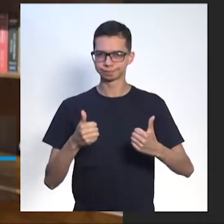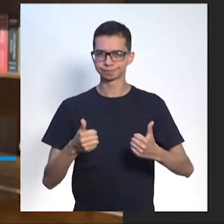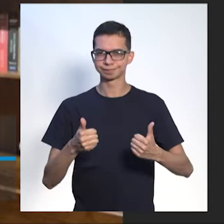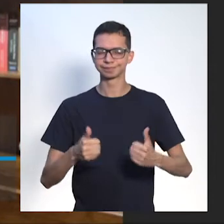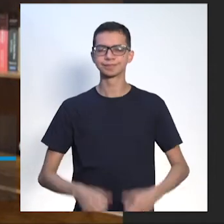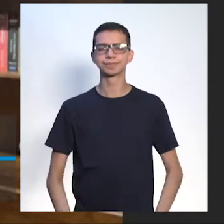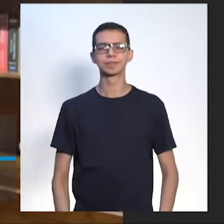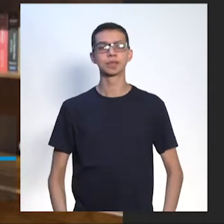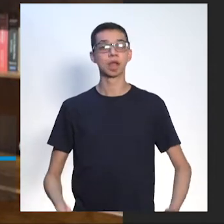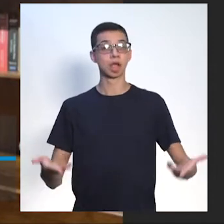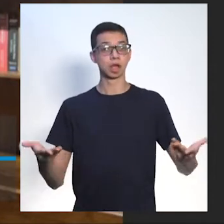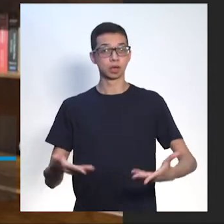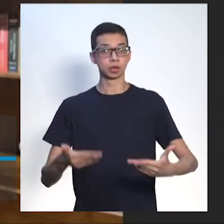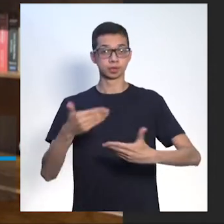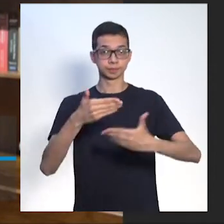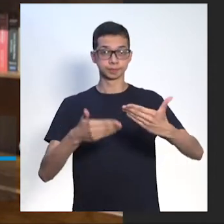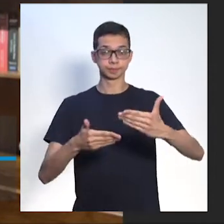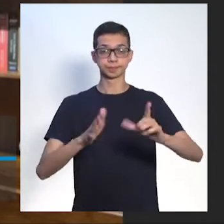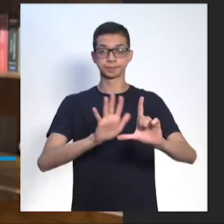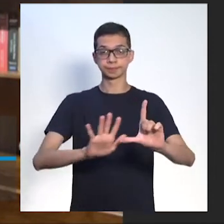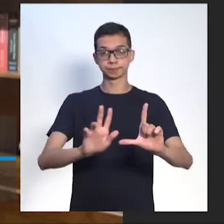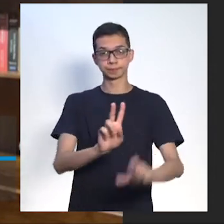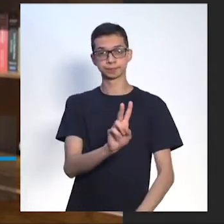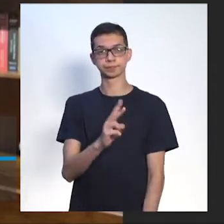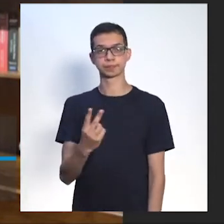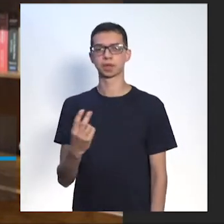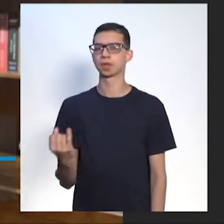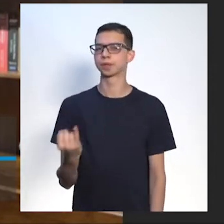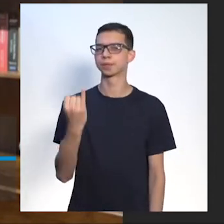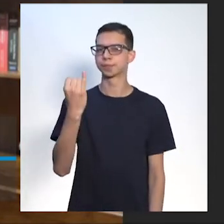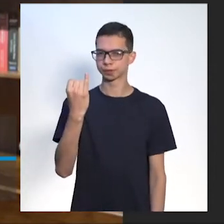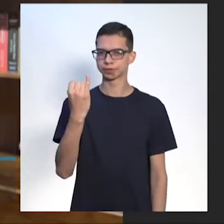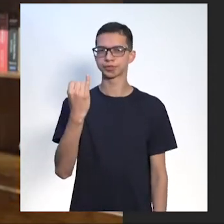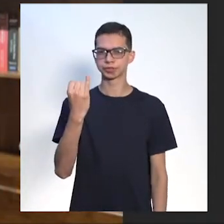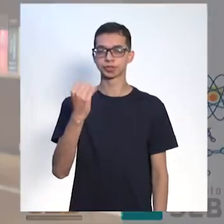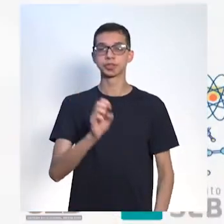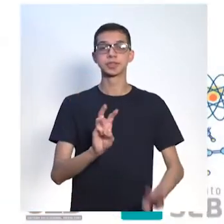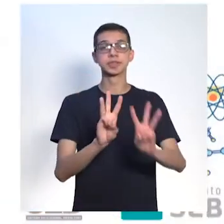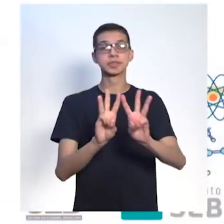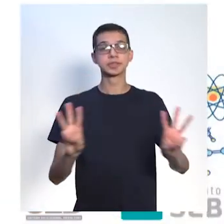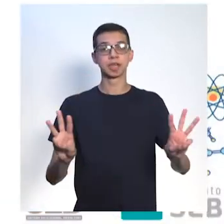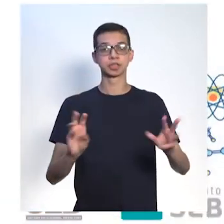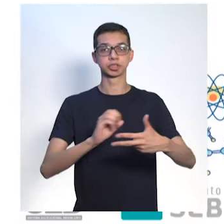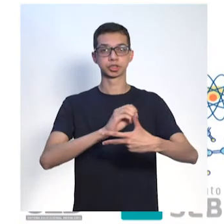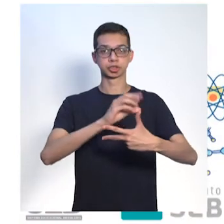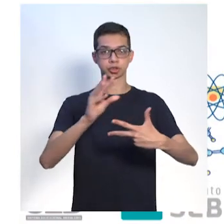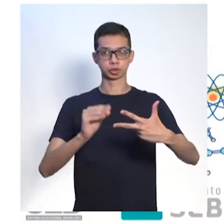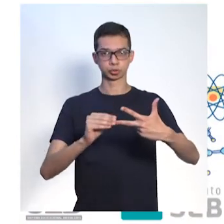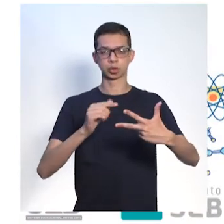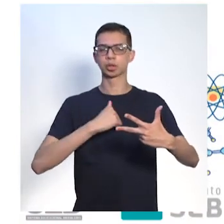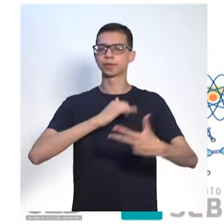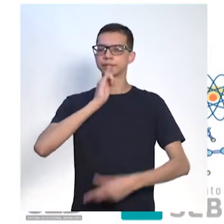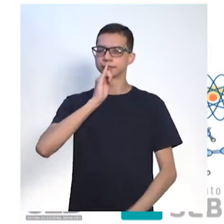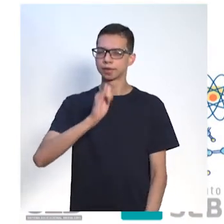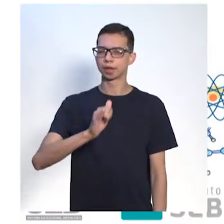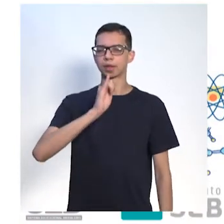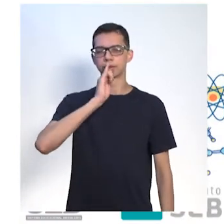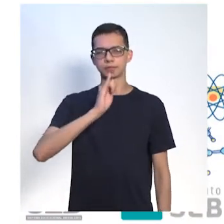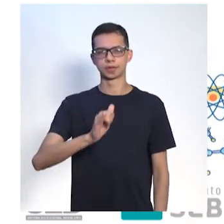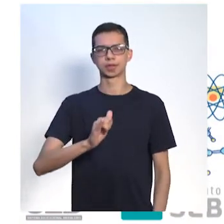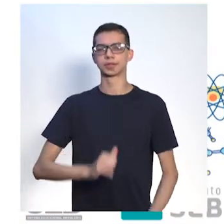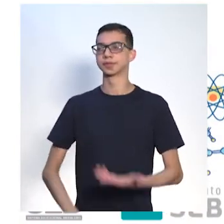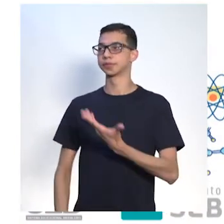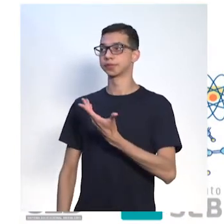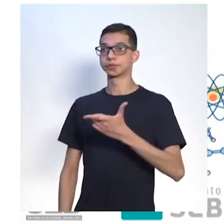seguir. No próximo slide, tem um dado muito importante. É o site do SISU. Eu já falei várias vezes, vou ficar repetindo. Entre